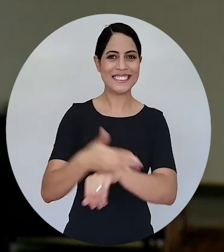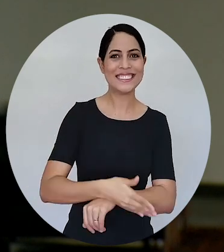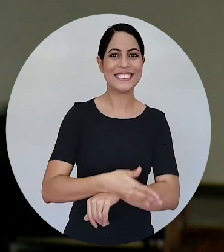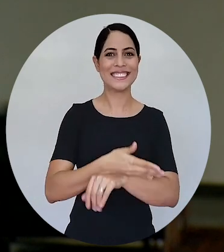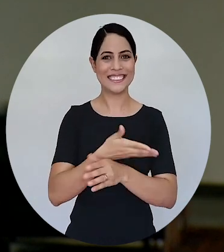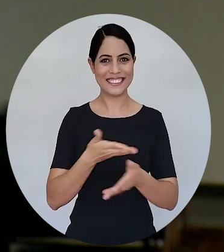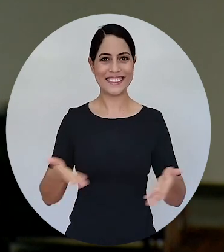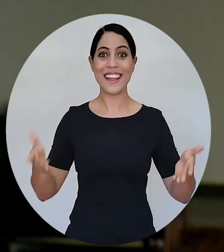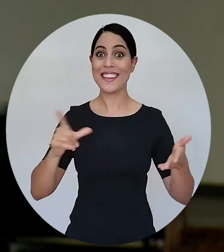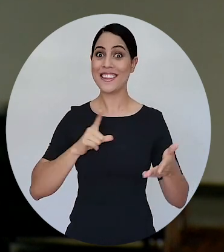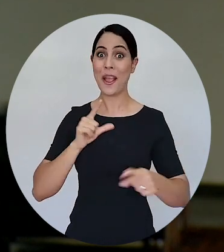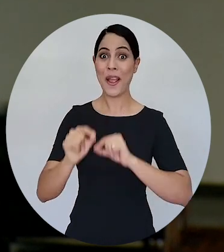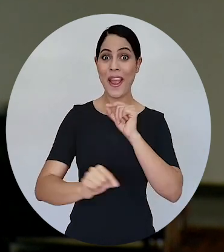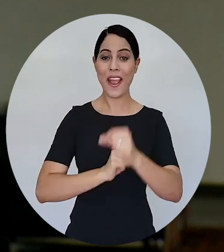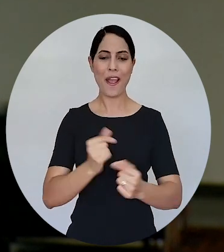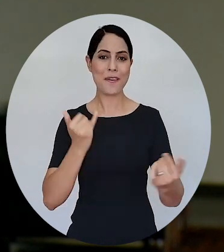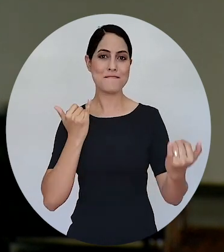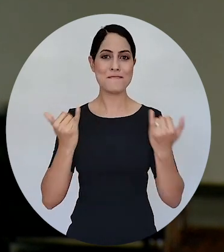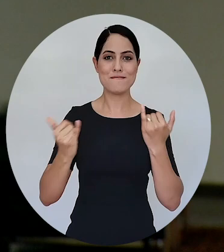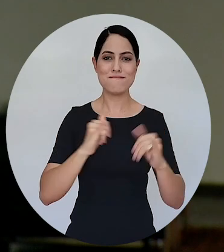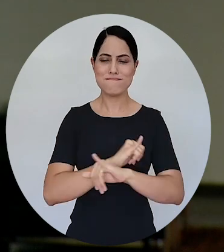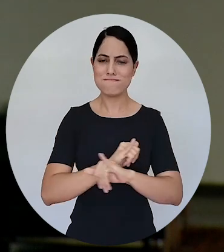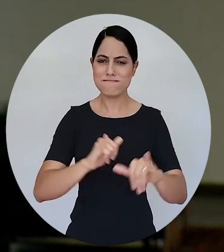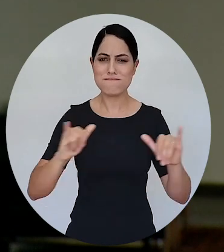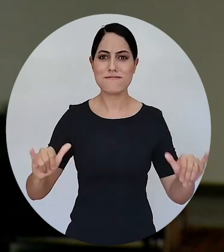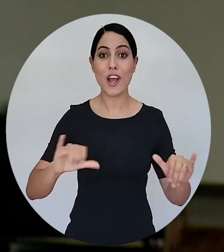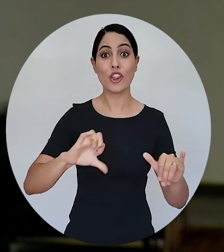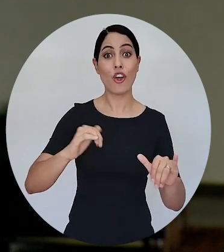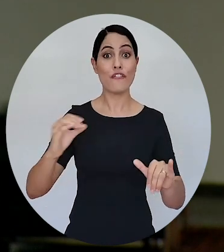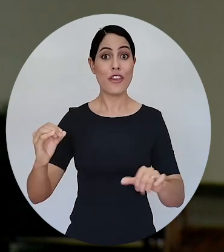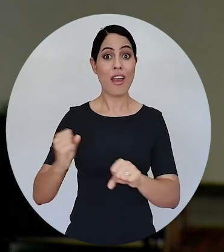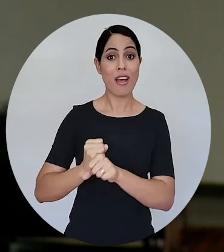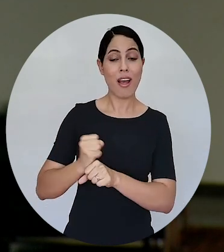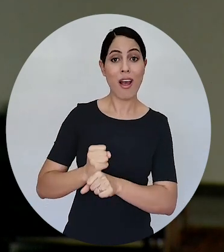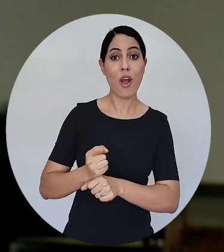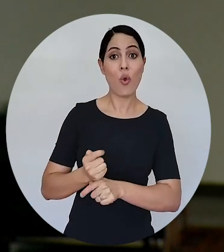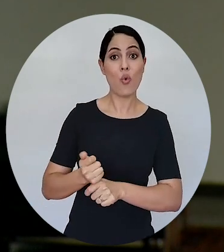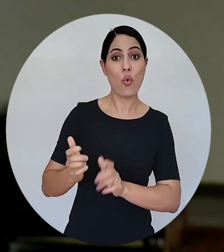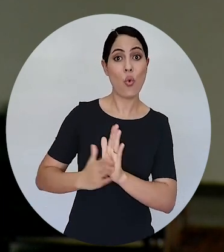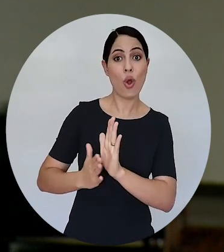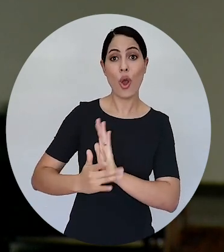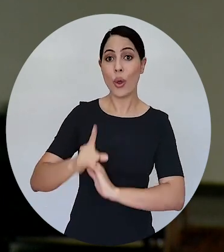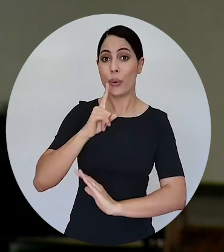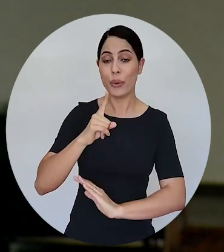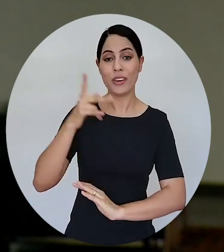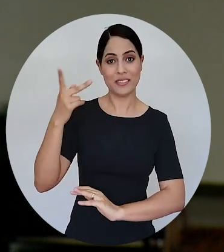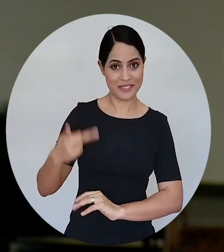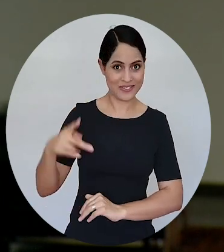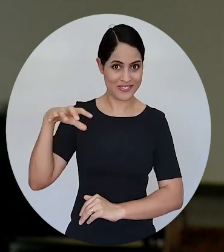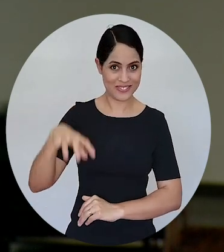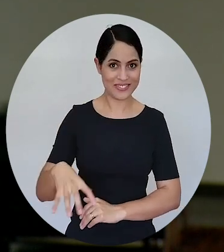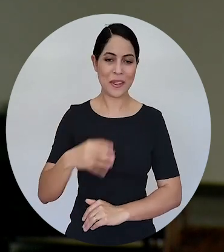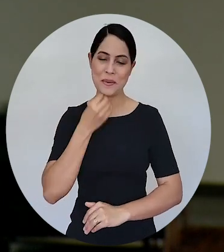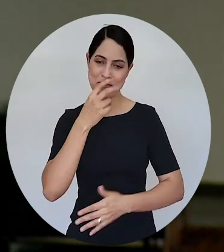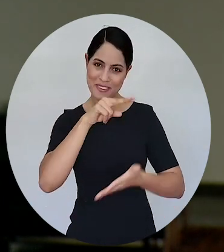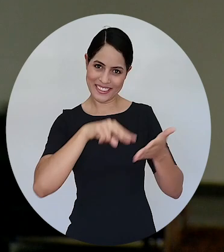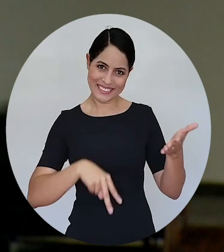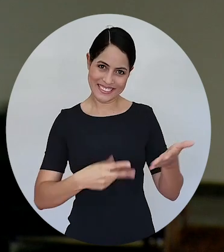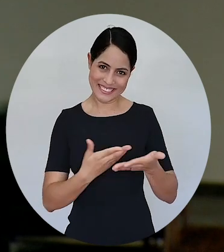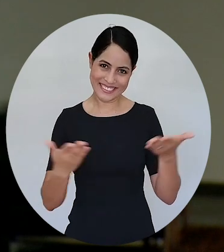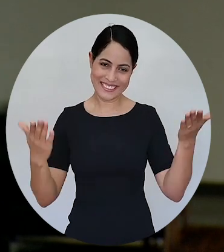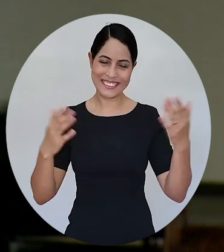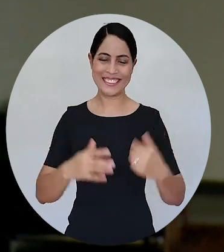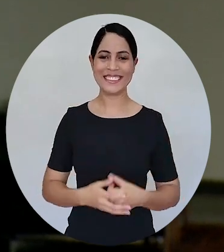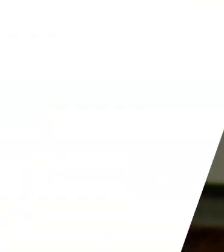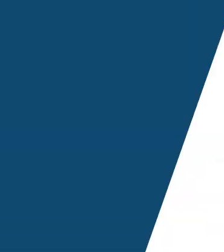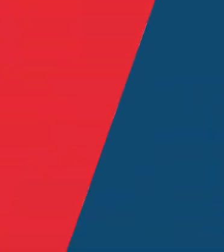www.editorajc.com.br e fique por dentro da matéria na íntegra sobre o 90º aniversário da instituição. Uma ótima leitura